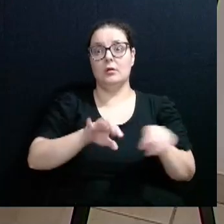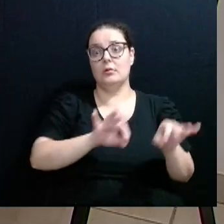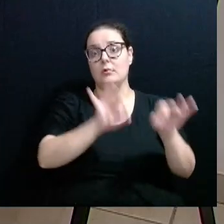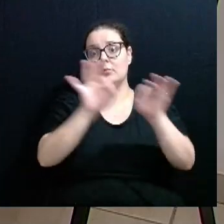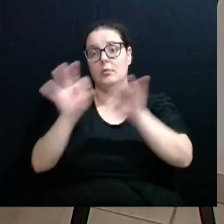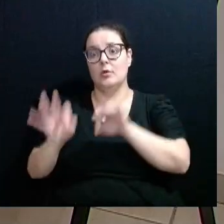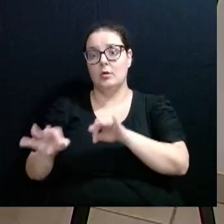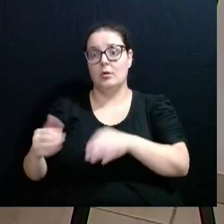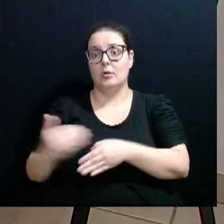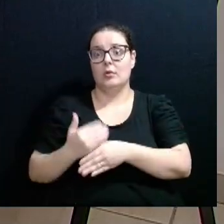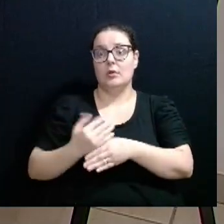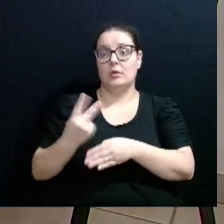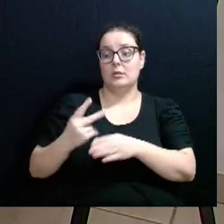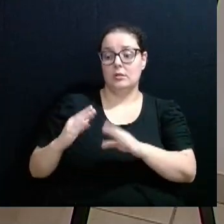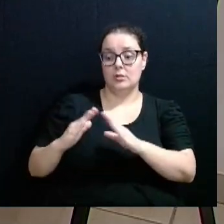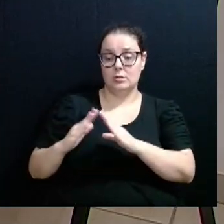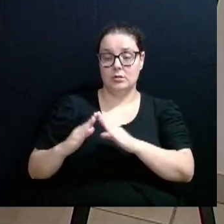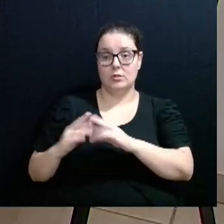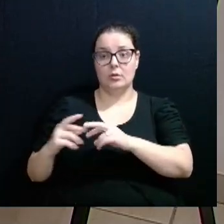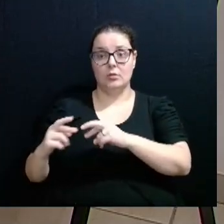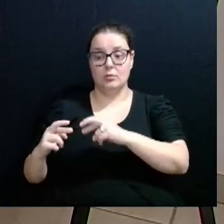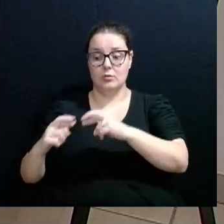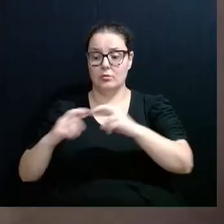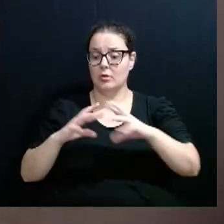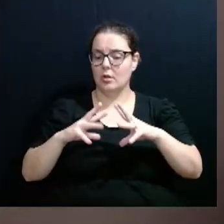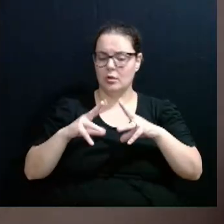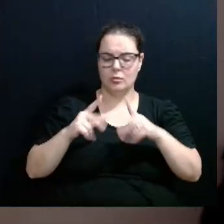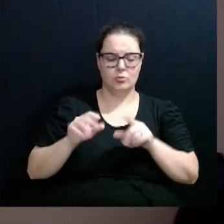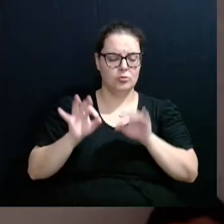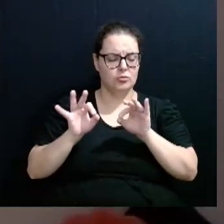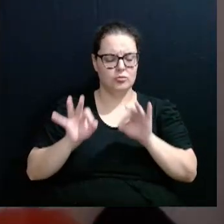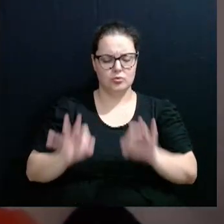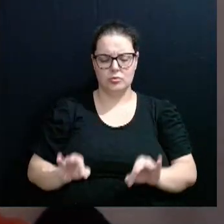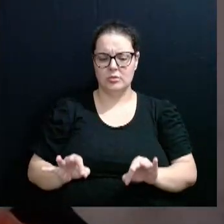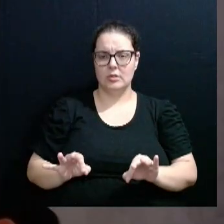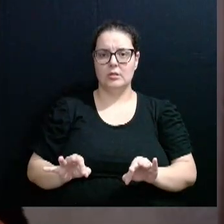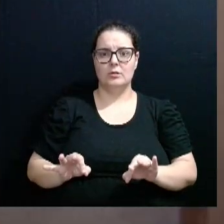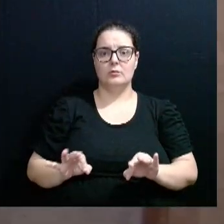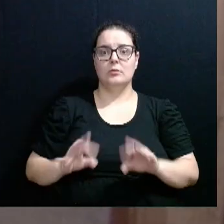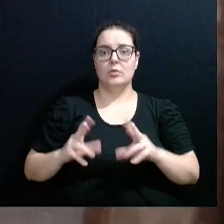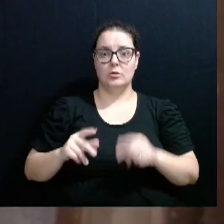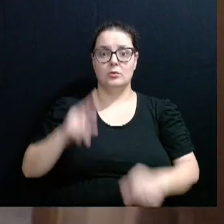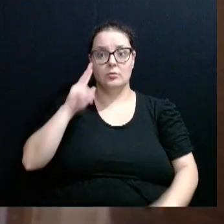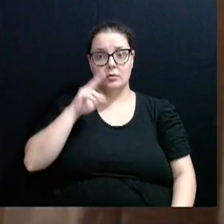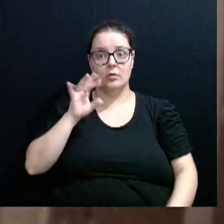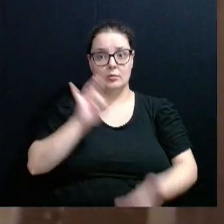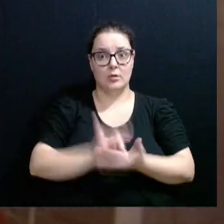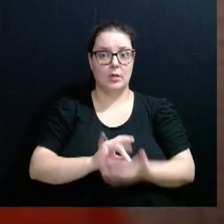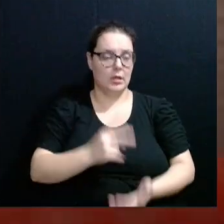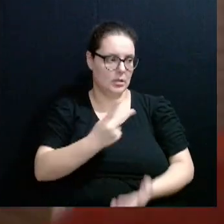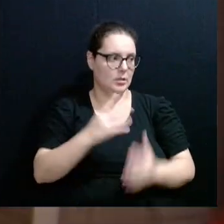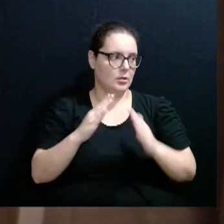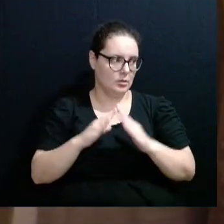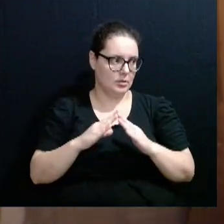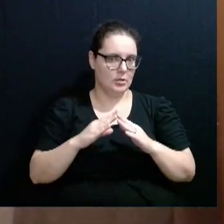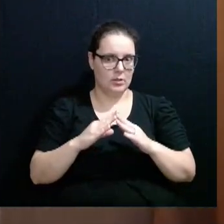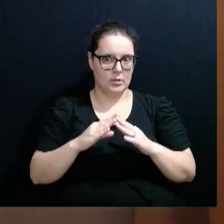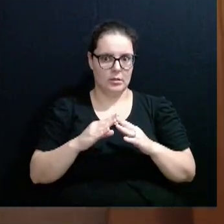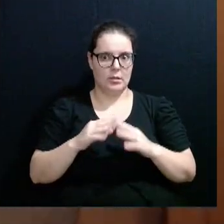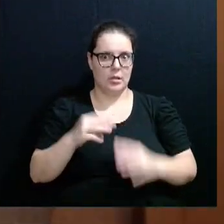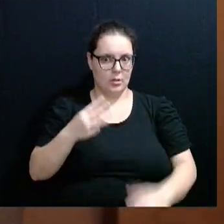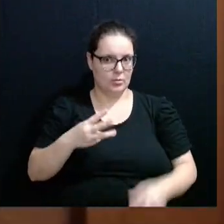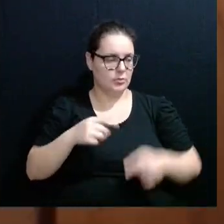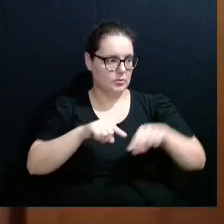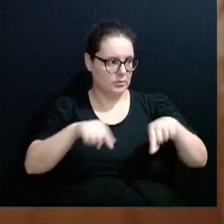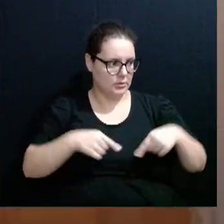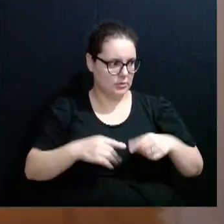casa, fiscalizaram tudo, né? Para ver se estava realmente... A segunda casa que vocês falam são os 3 apartamentos. Isso. Que é